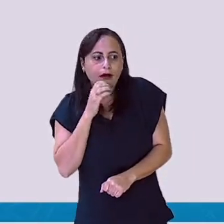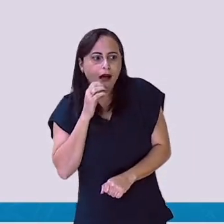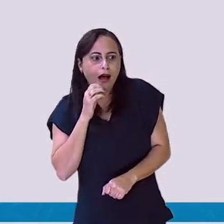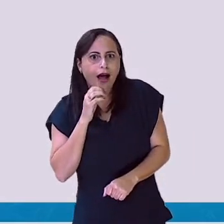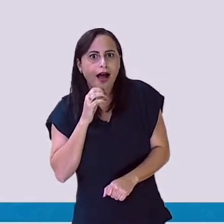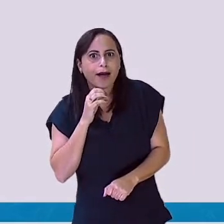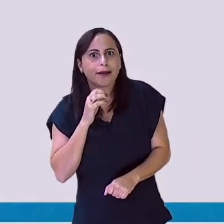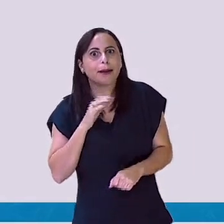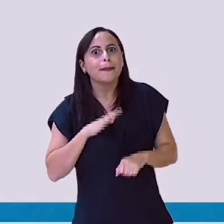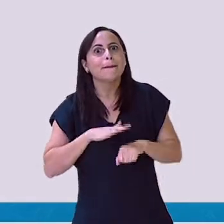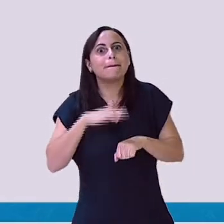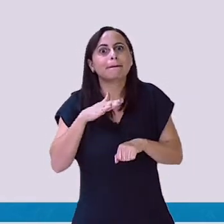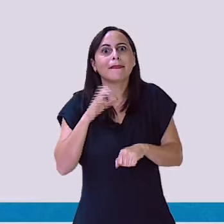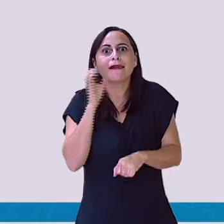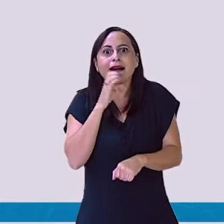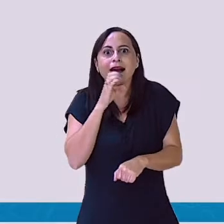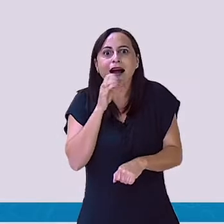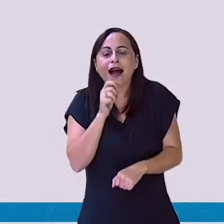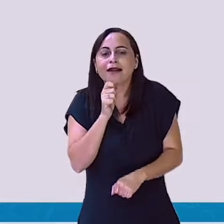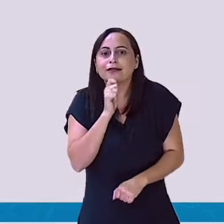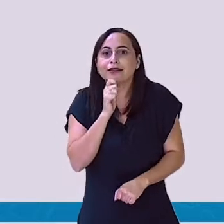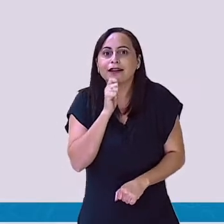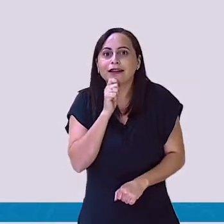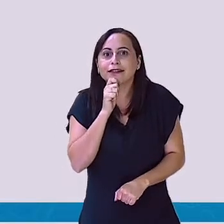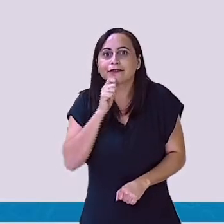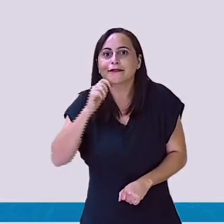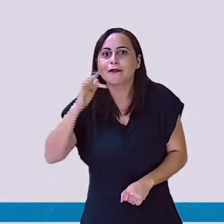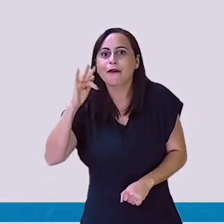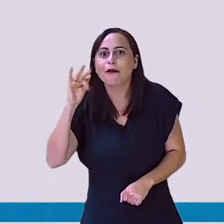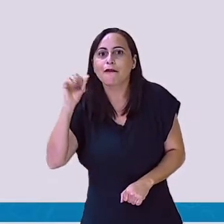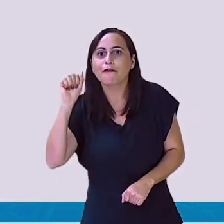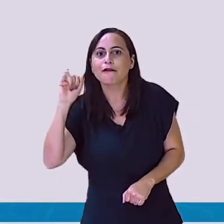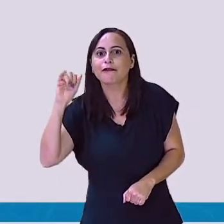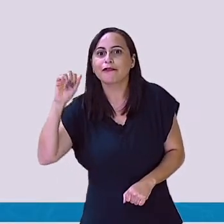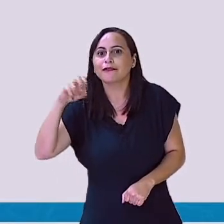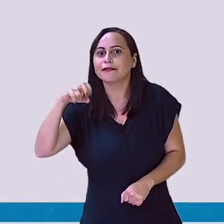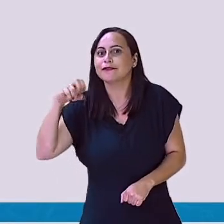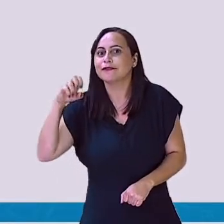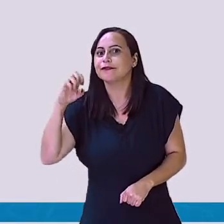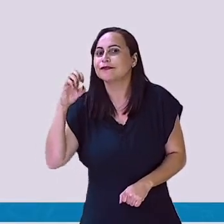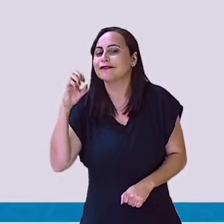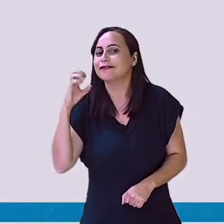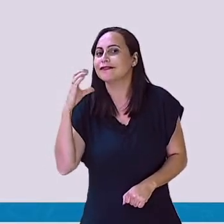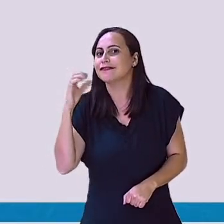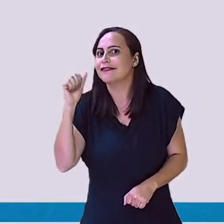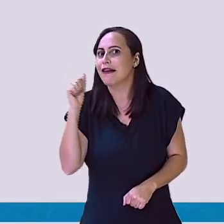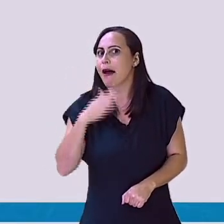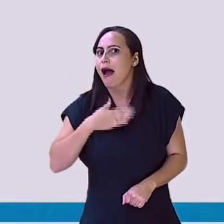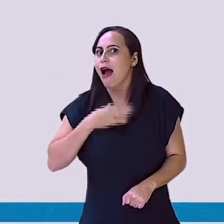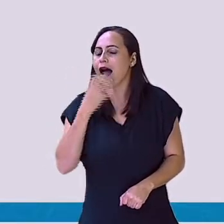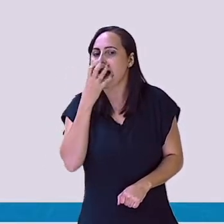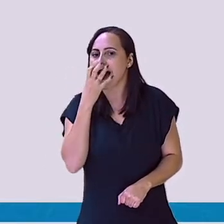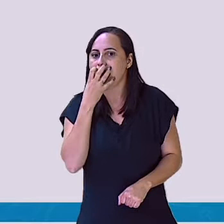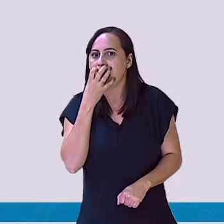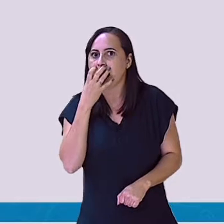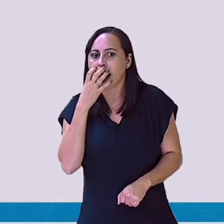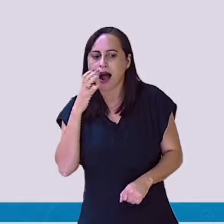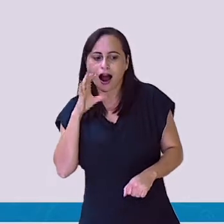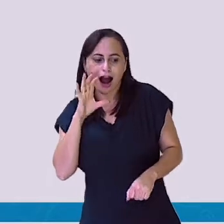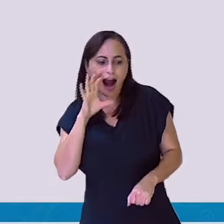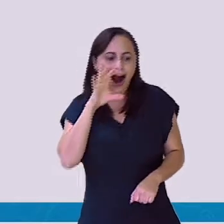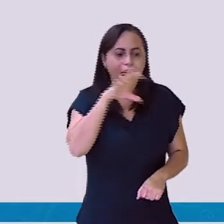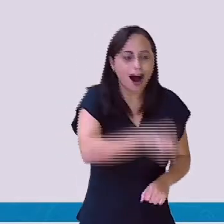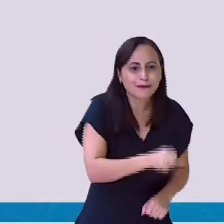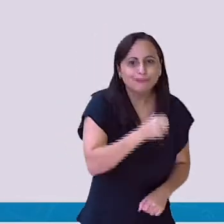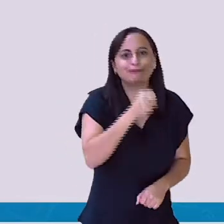foi mais rápida foi a Faísca, minha cachorra. Ela pegou no chão o